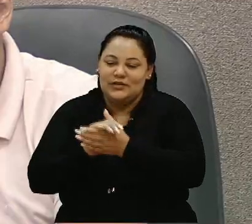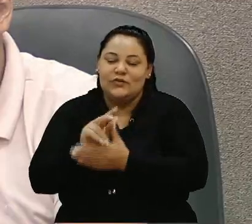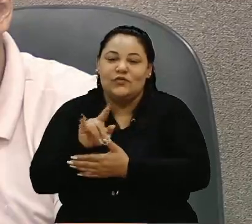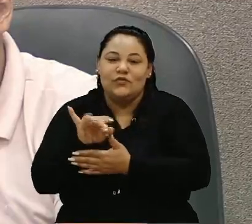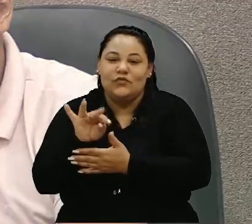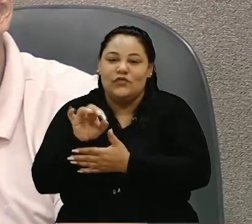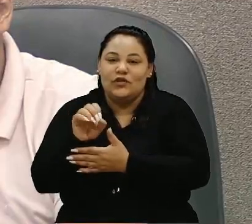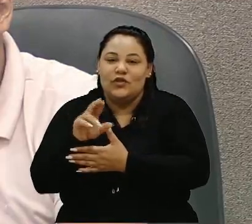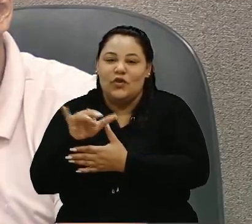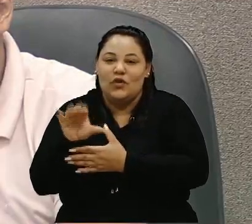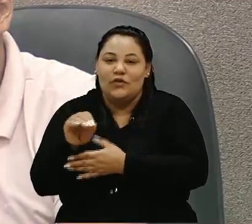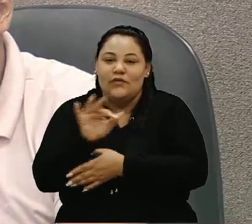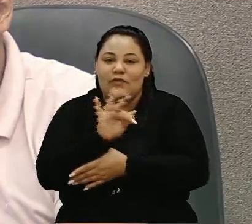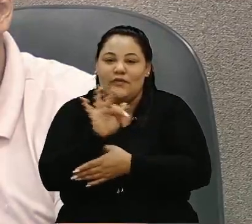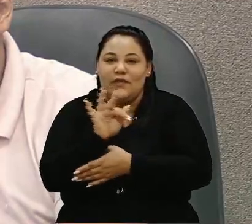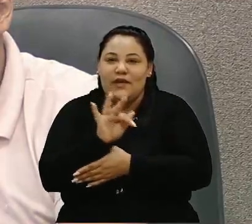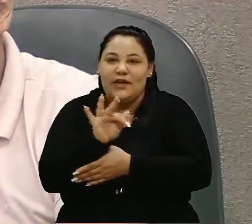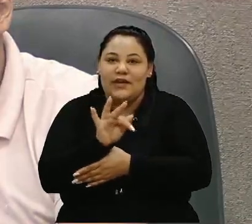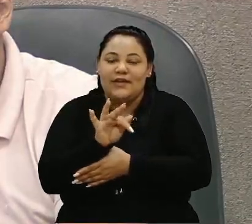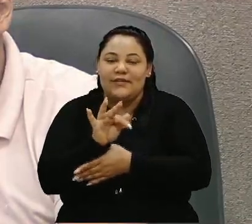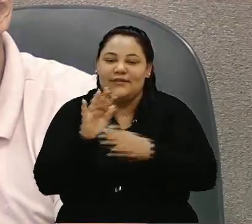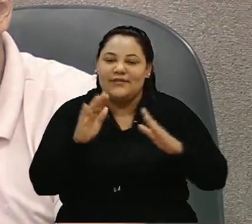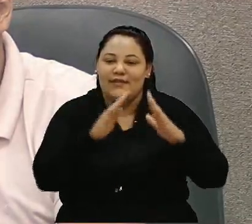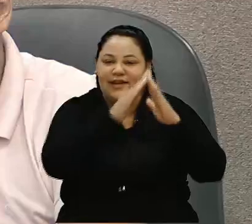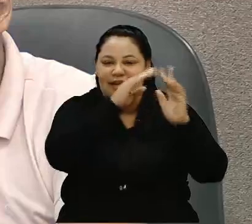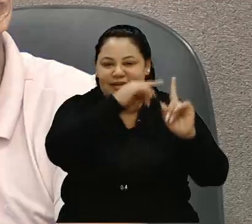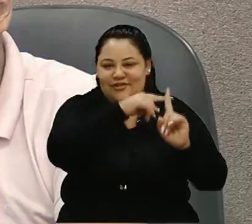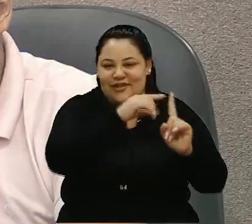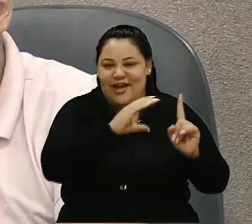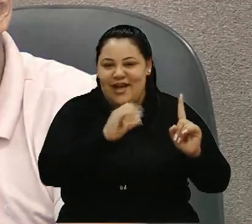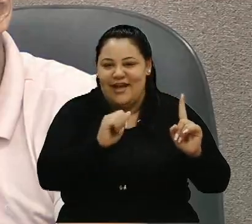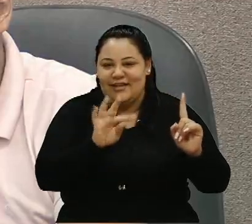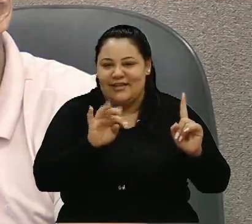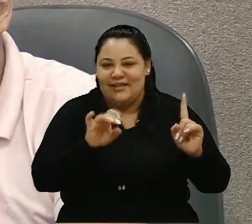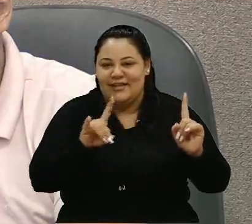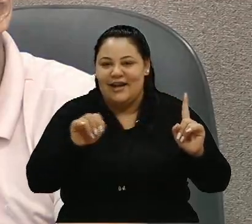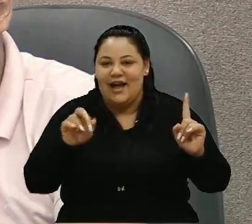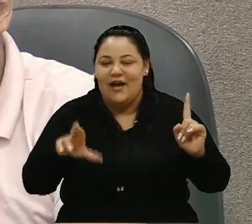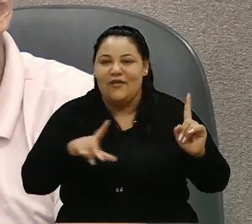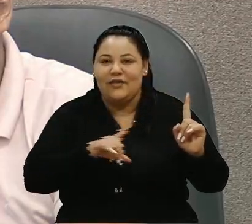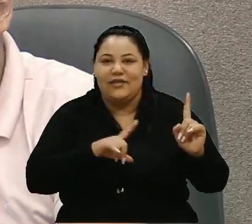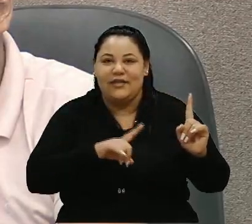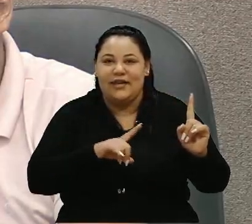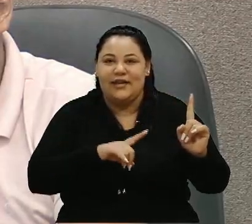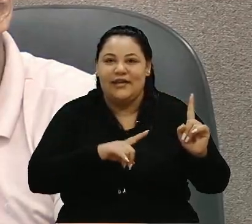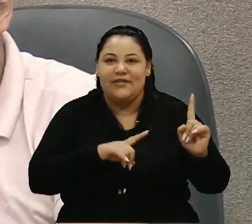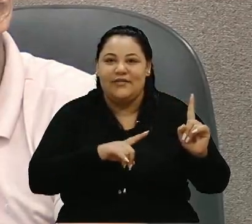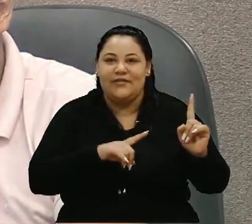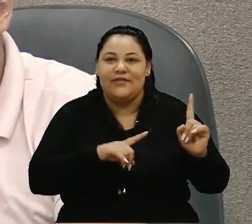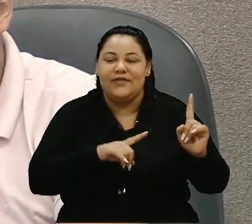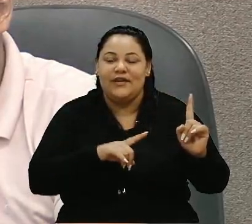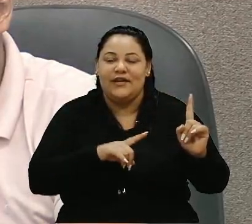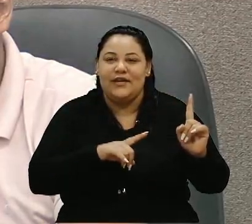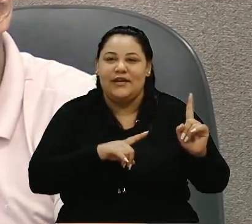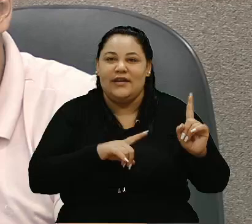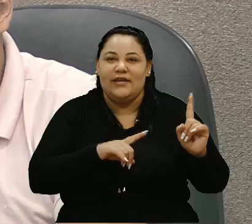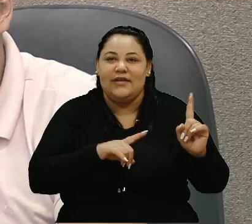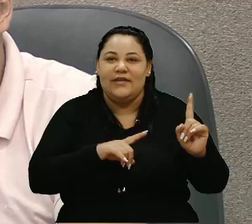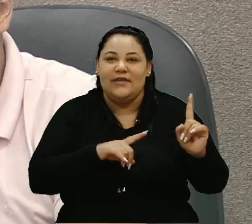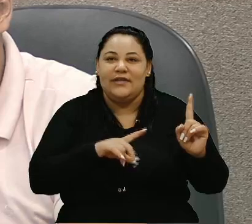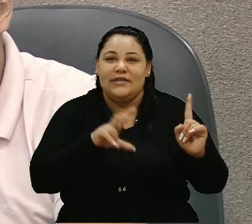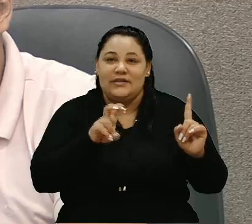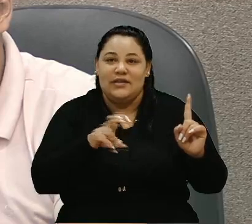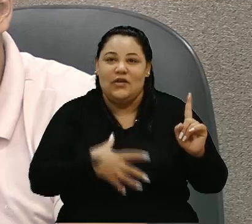fevereiro de 54, na Catedral. Da união nasceram Carmen, Eugênio, em memória, Adelar, Vera,